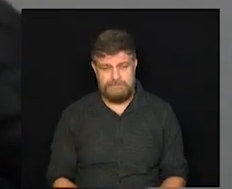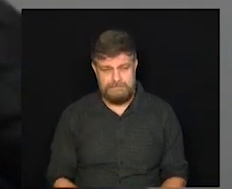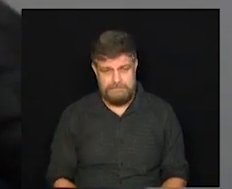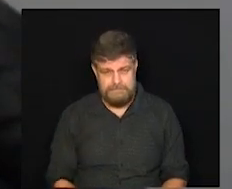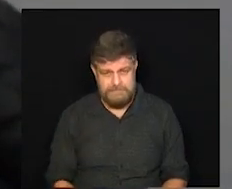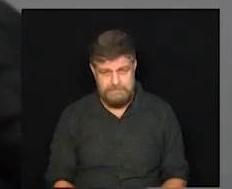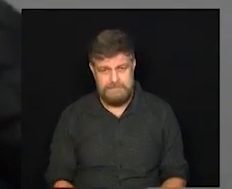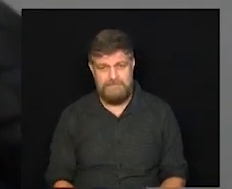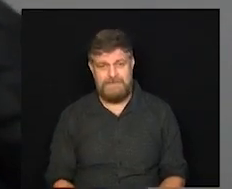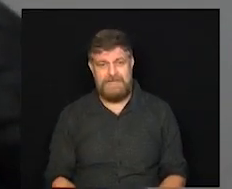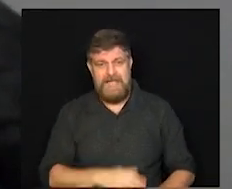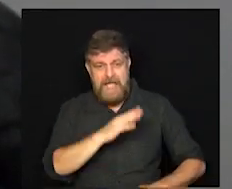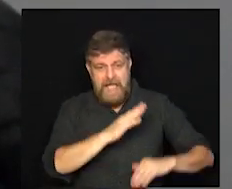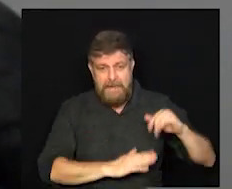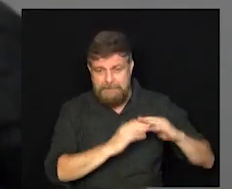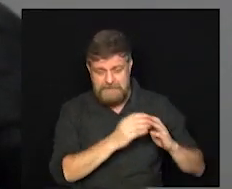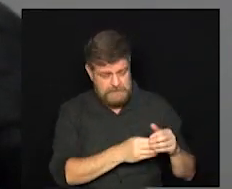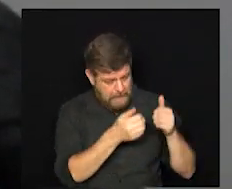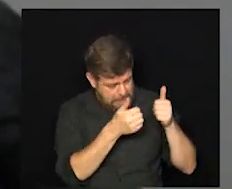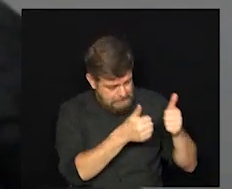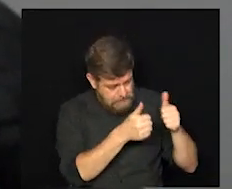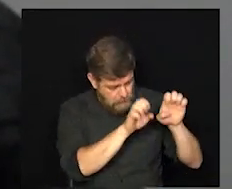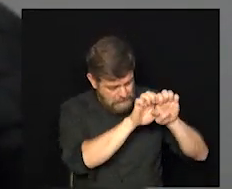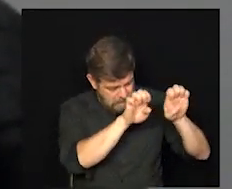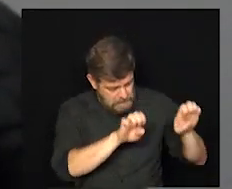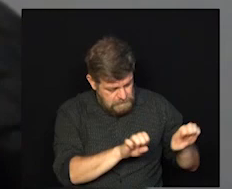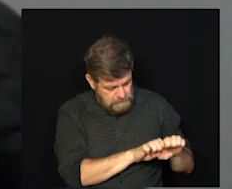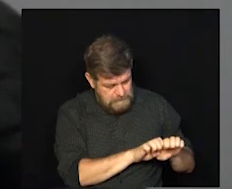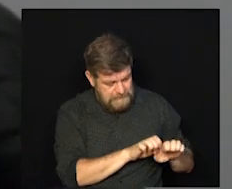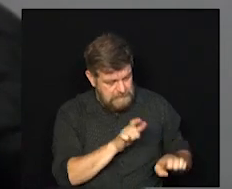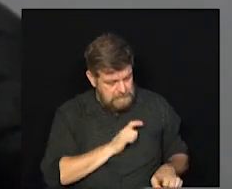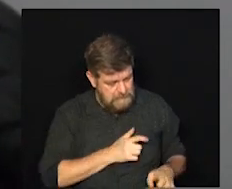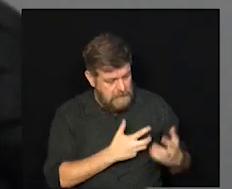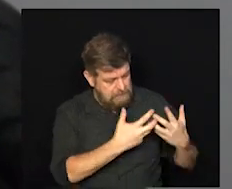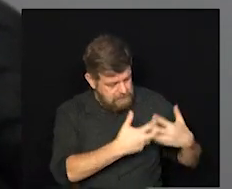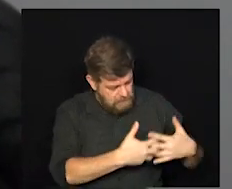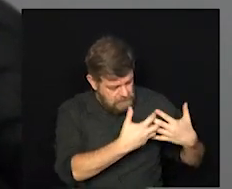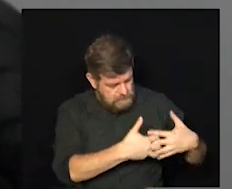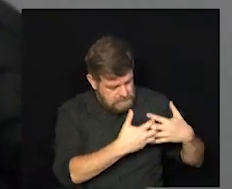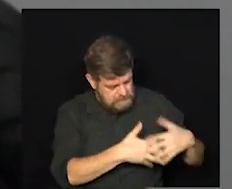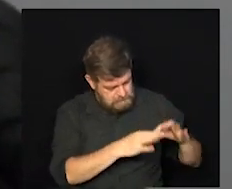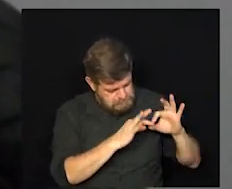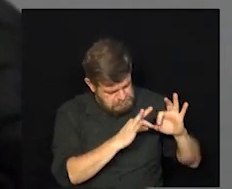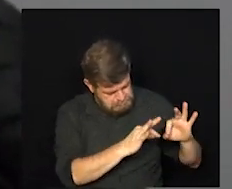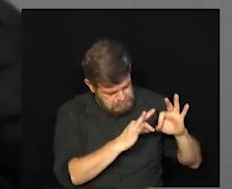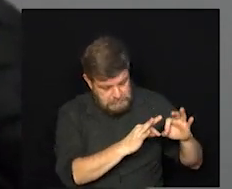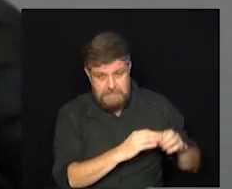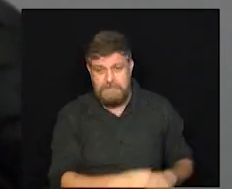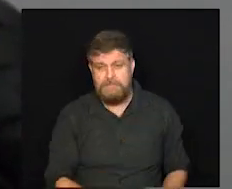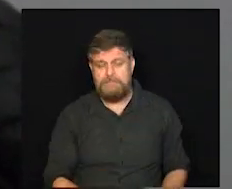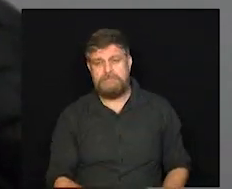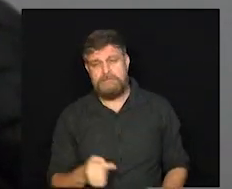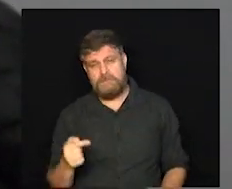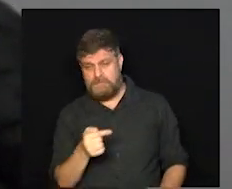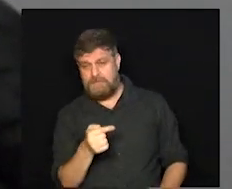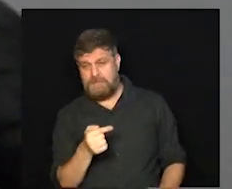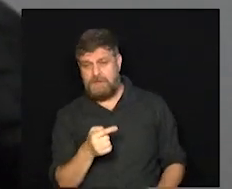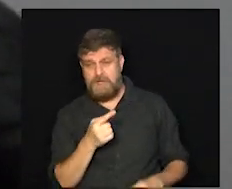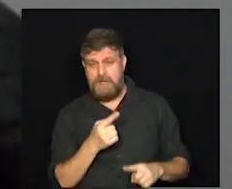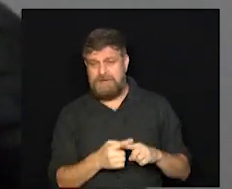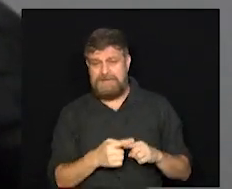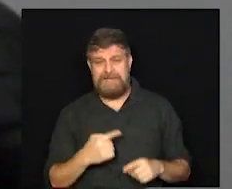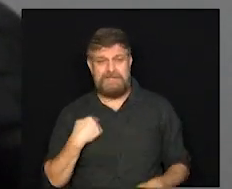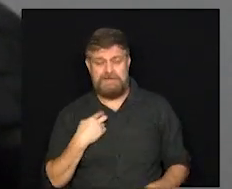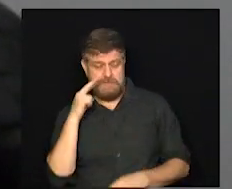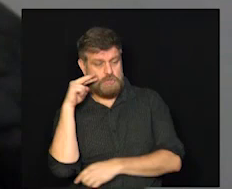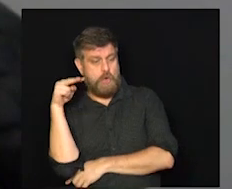até as boas iniciativas e estruturadas da maneira que elas precisam realmente ser, porque não é só a gente